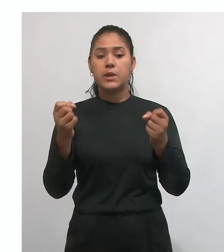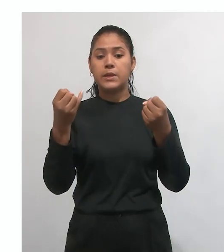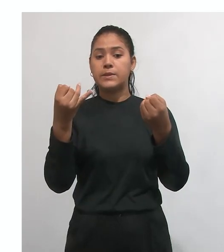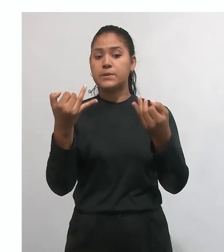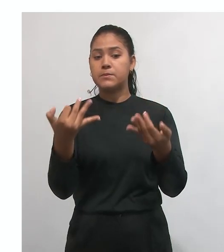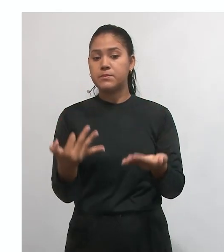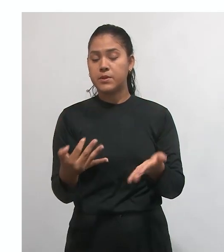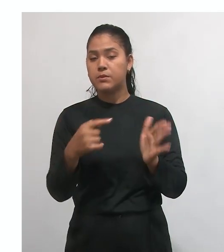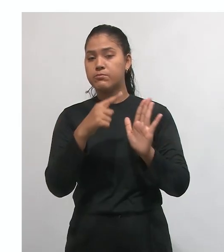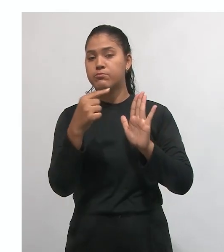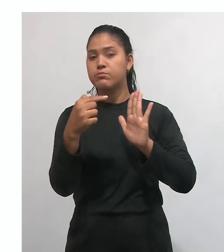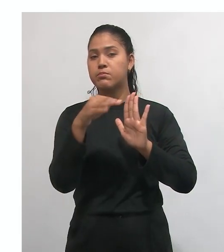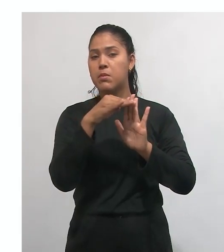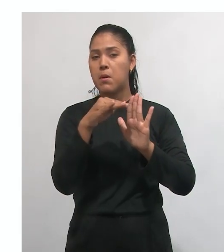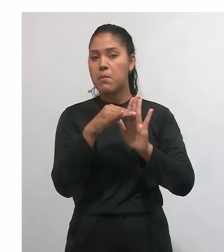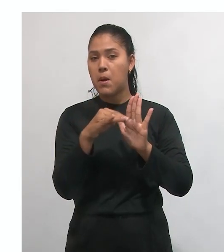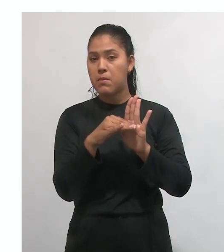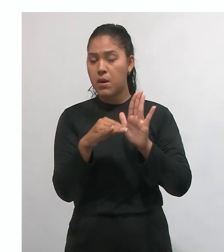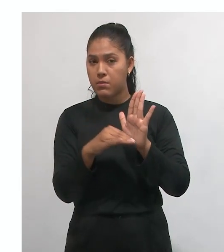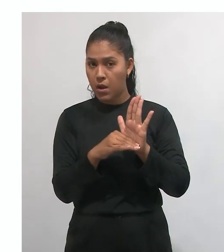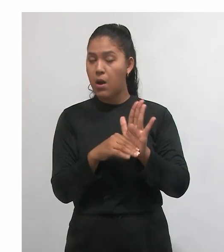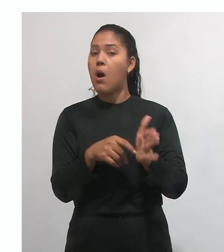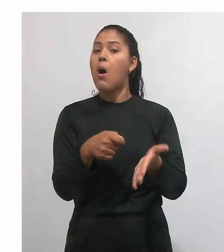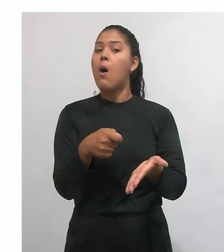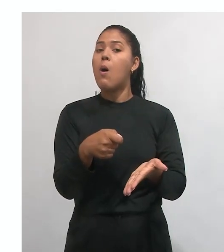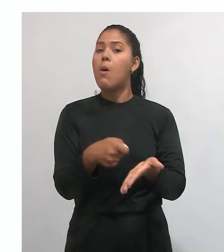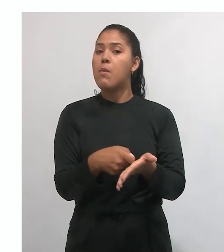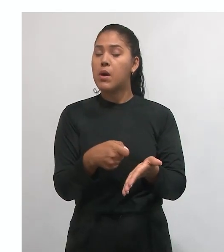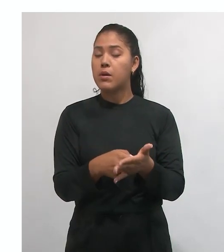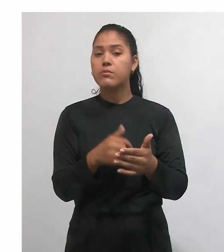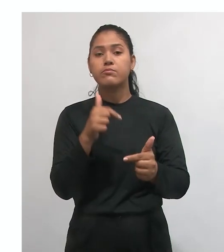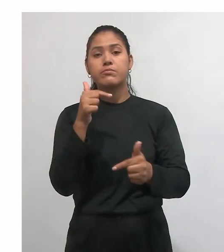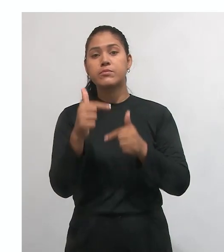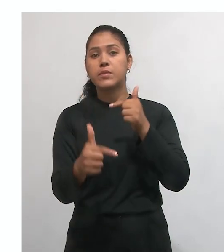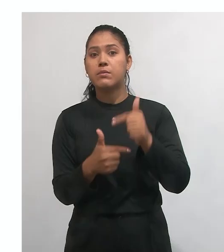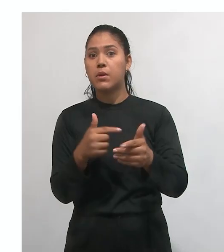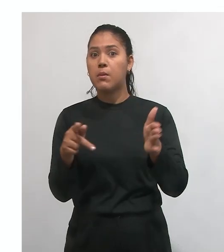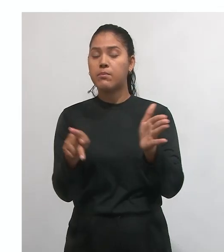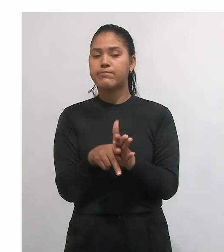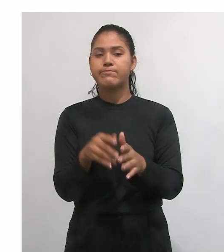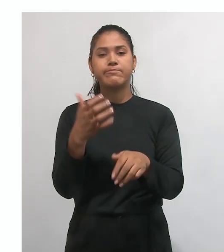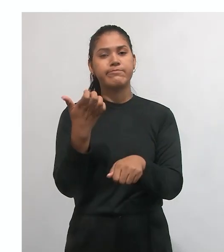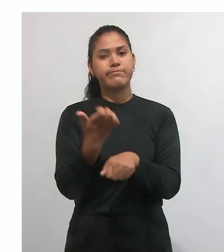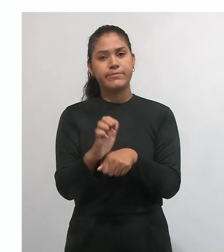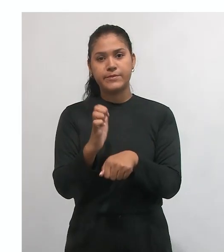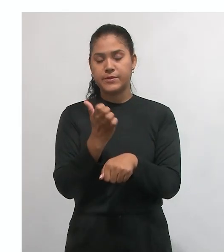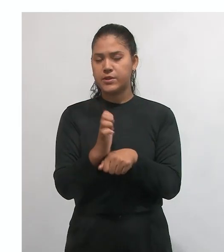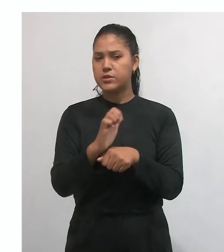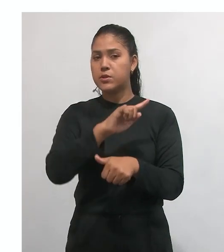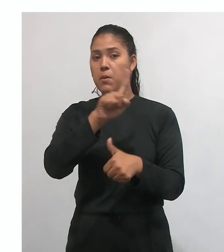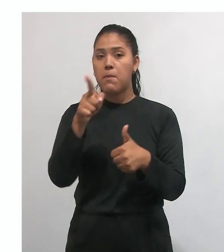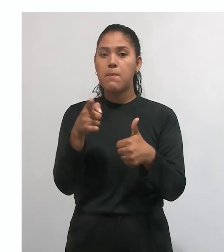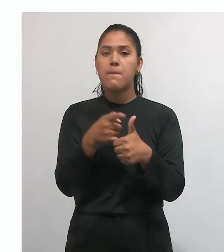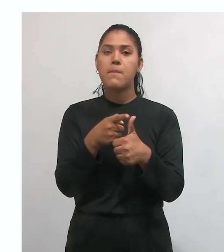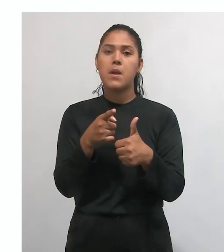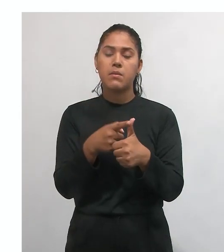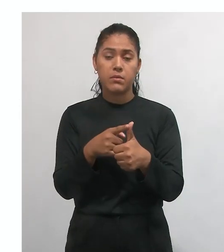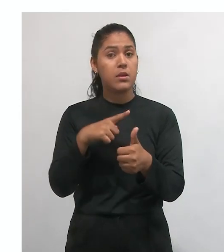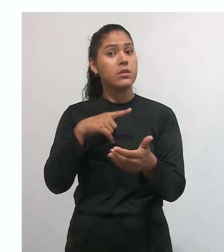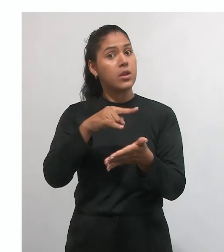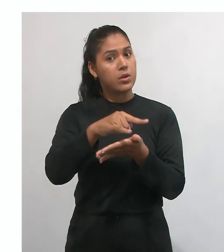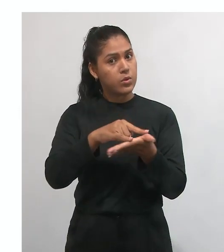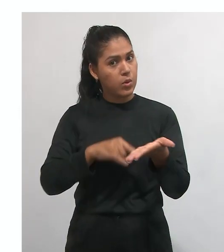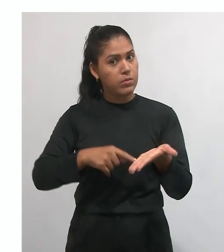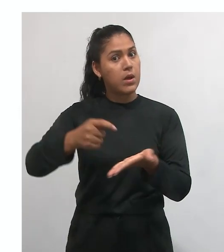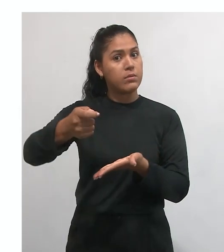que ele vem falando sobre a atribuição da concedente em relação ao estágio. Primeiro,